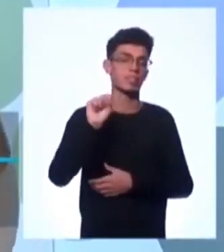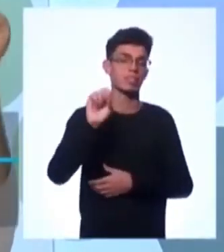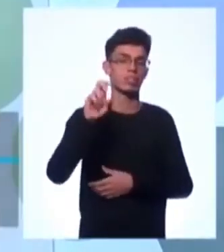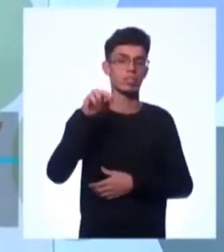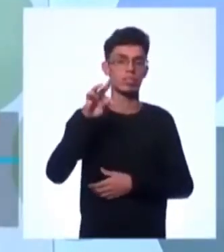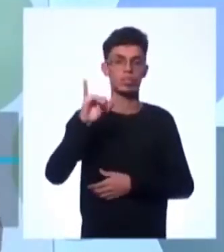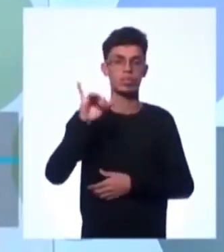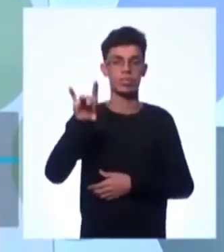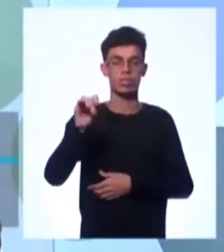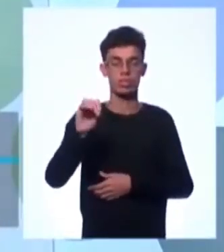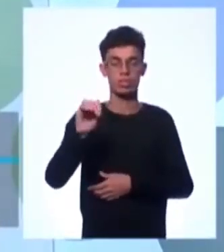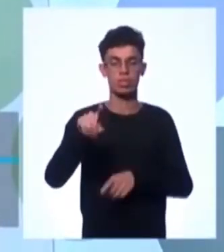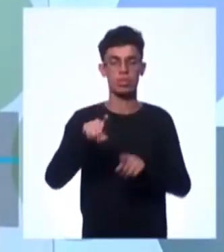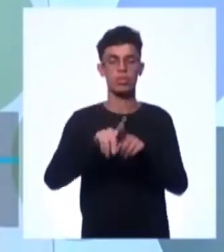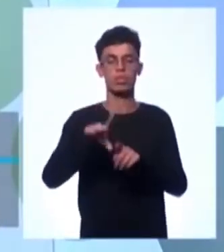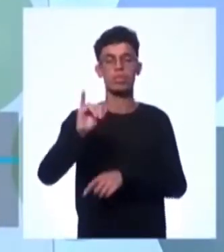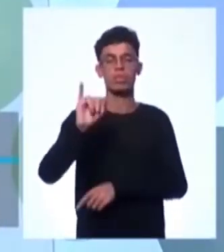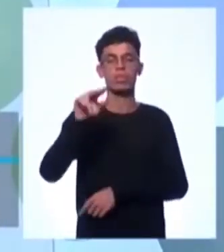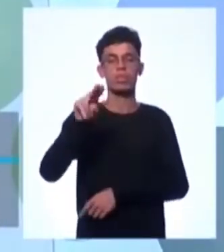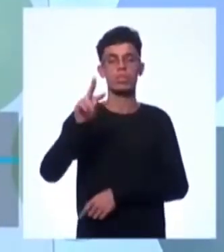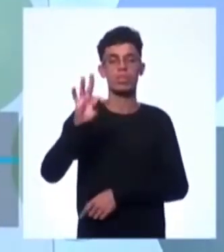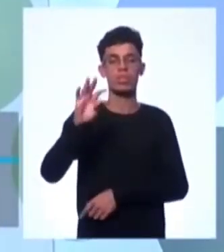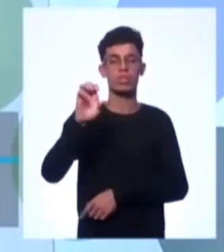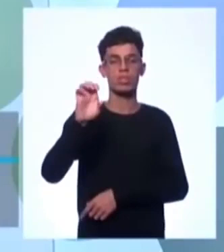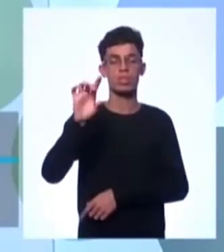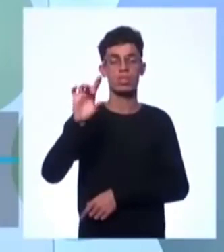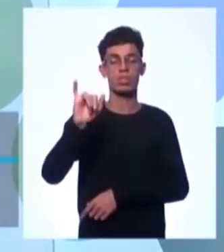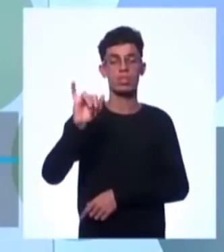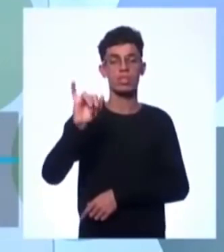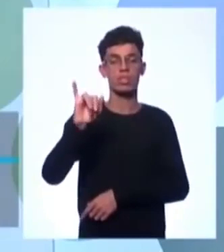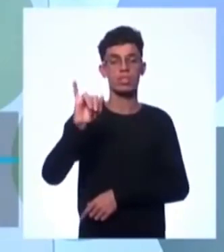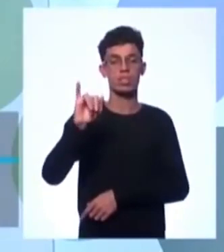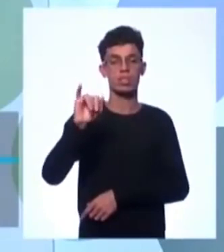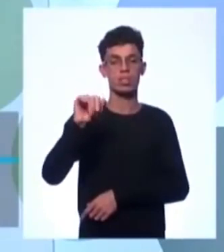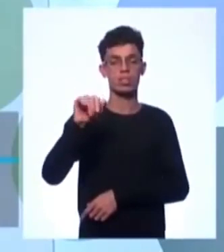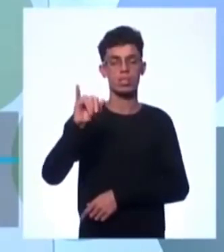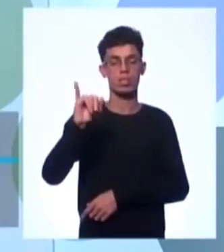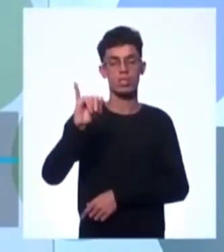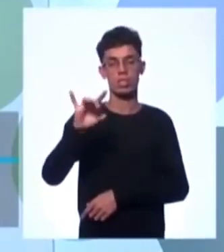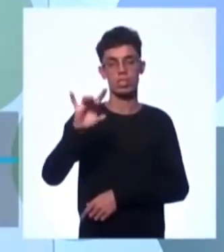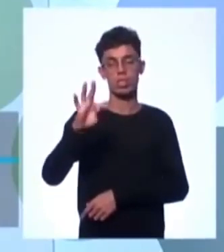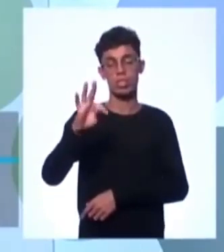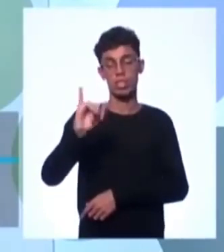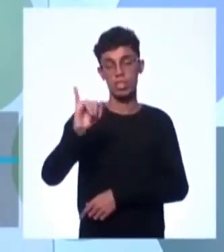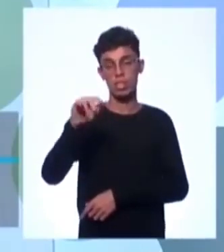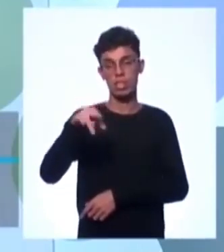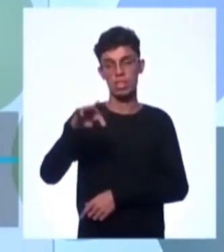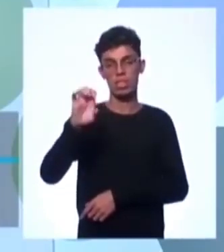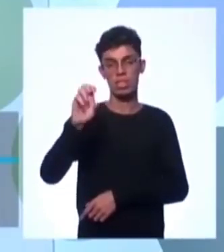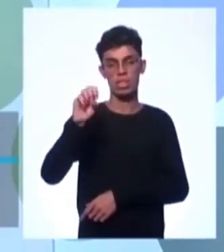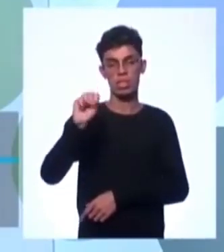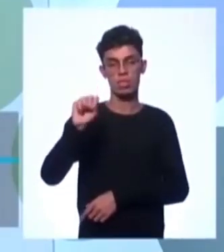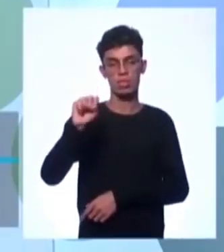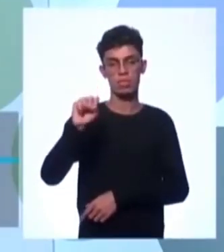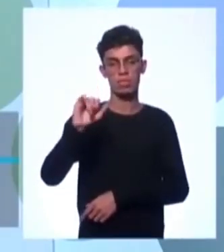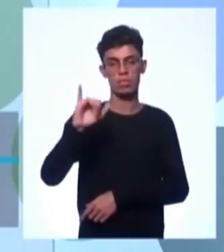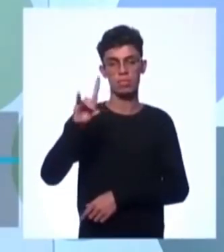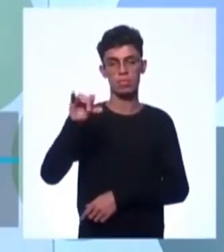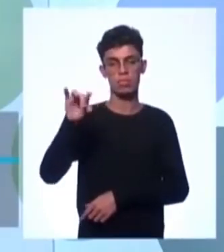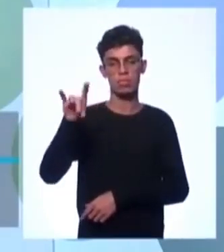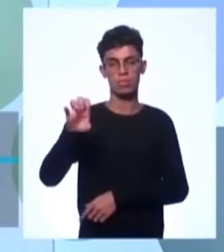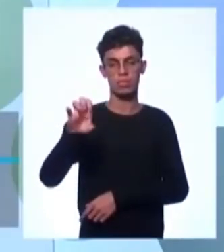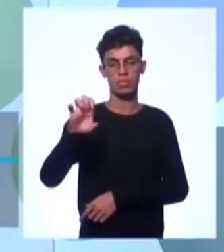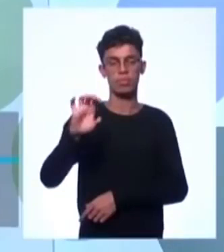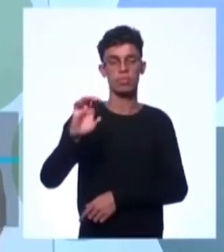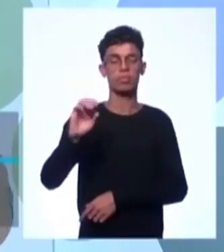sobre campo magnético aí que foi no ano anterior, você vai conseguir verificar até como se calcula a intensidade do campo magnético criado aí